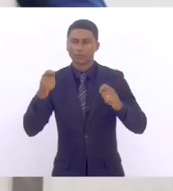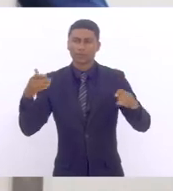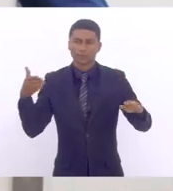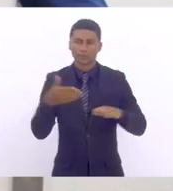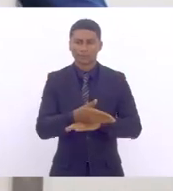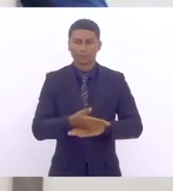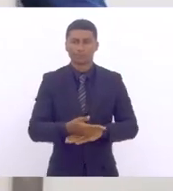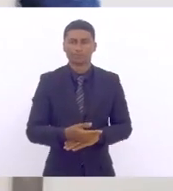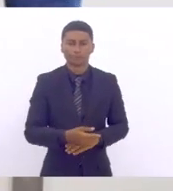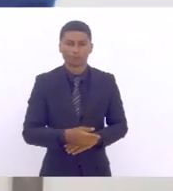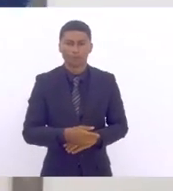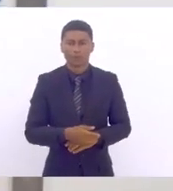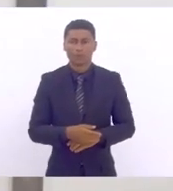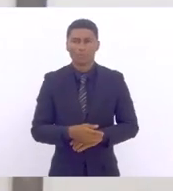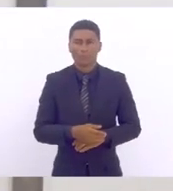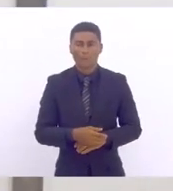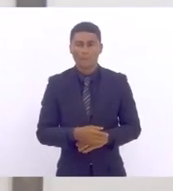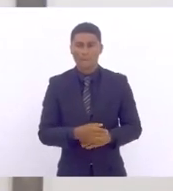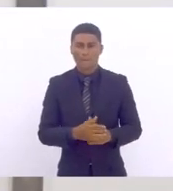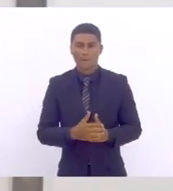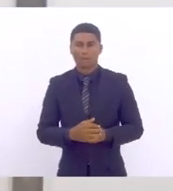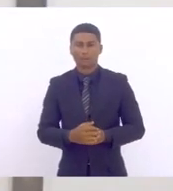estádio.